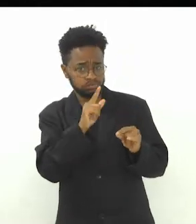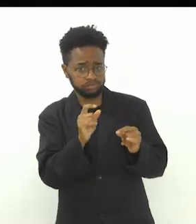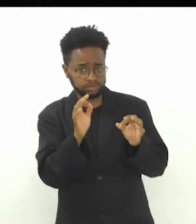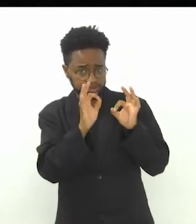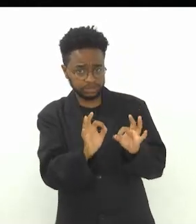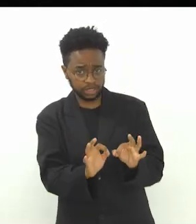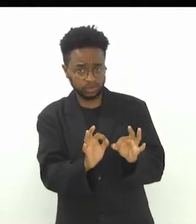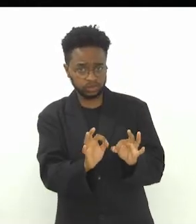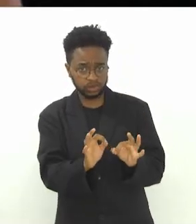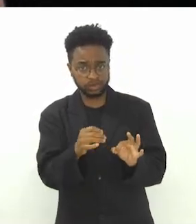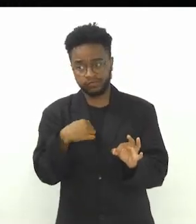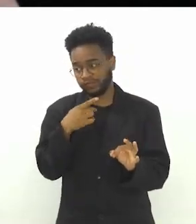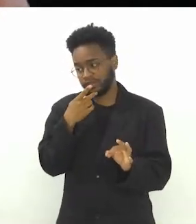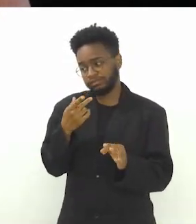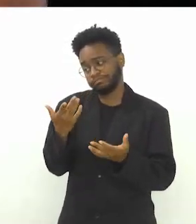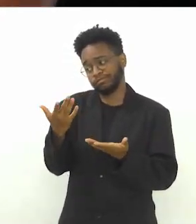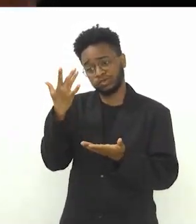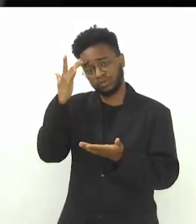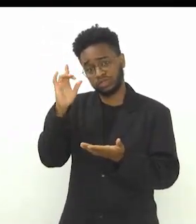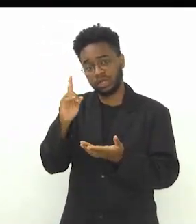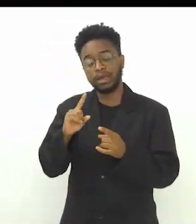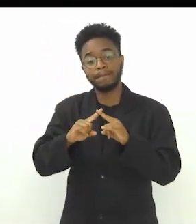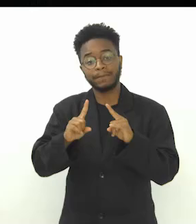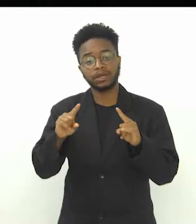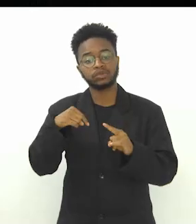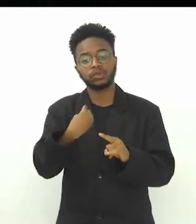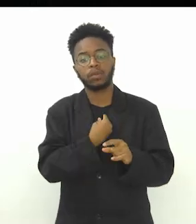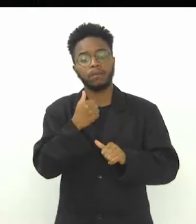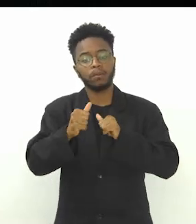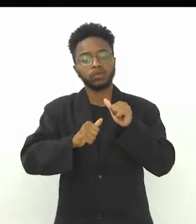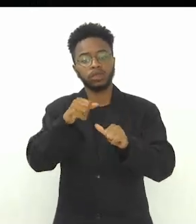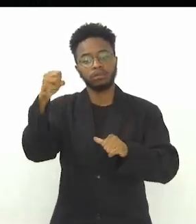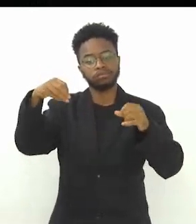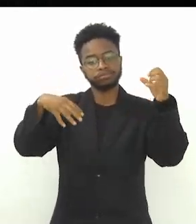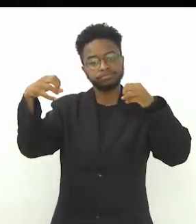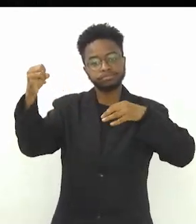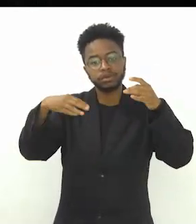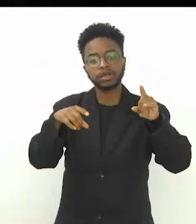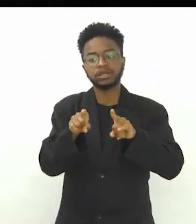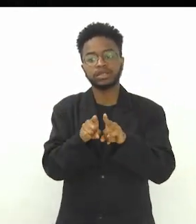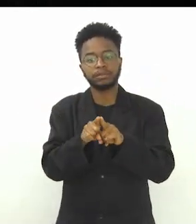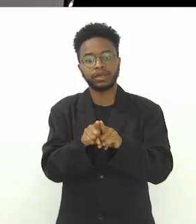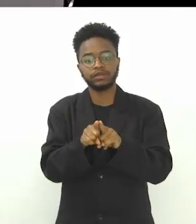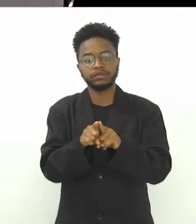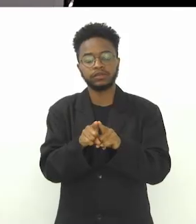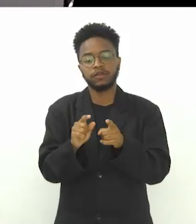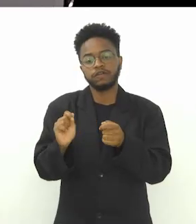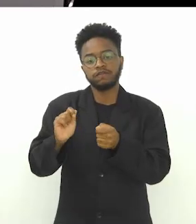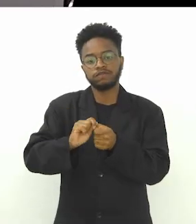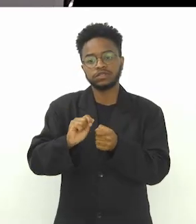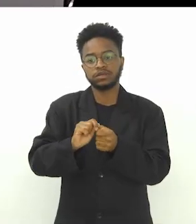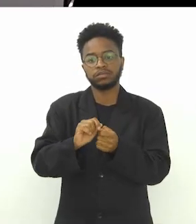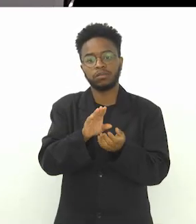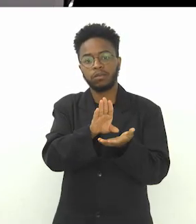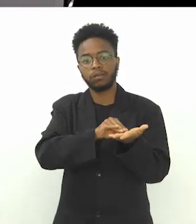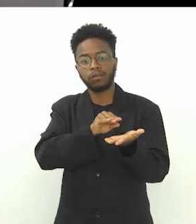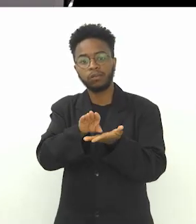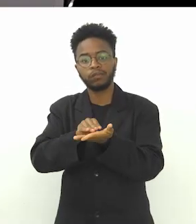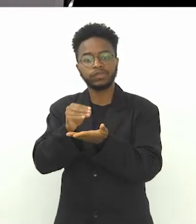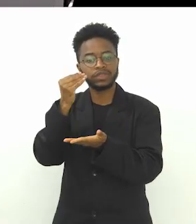vai. Aí nós mudamos a iluminação do carro todo. Nós fizemos uma simulação lá